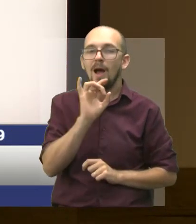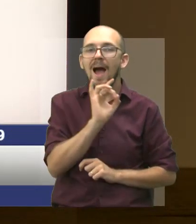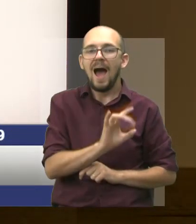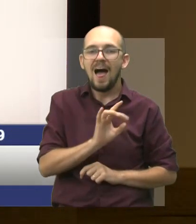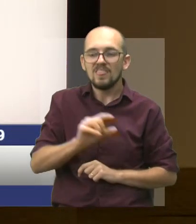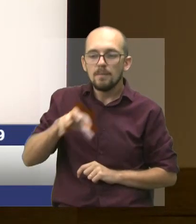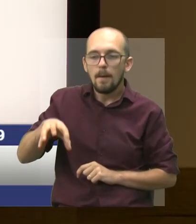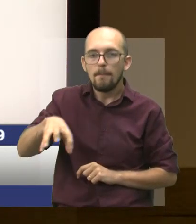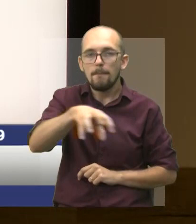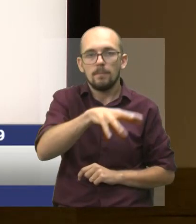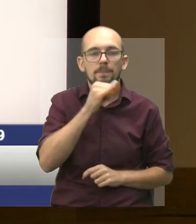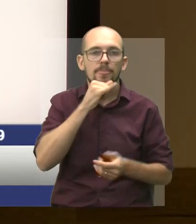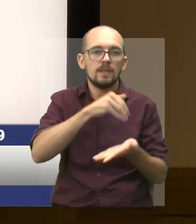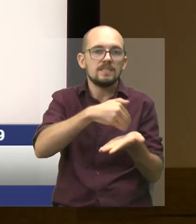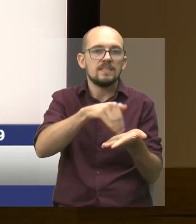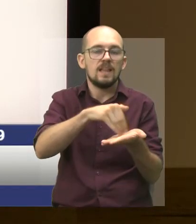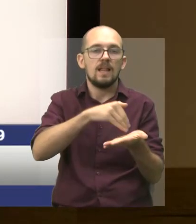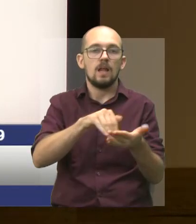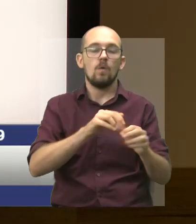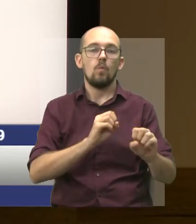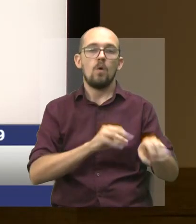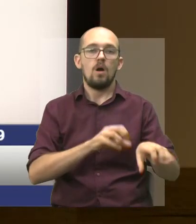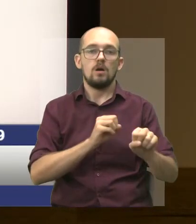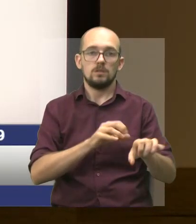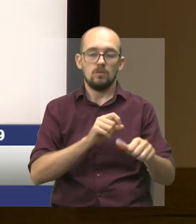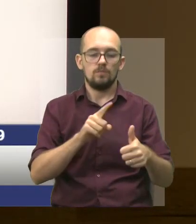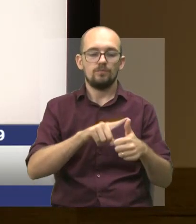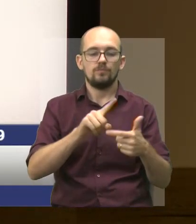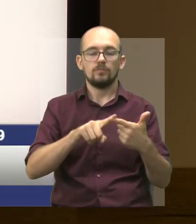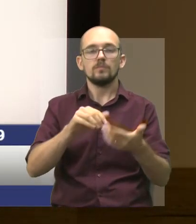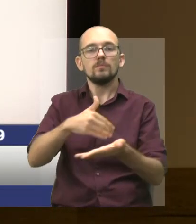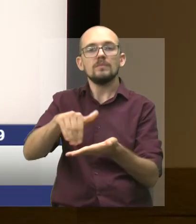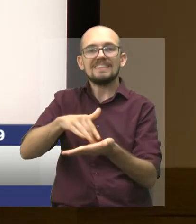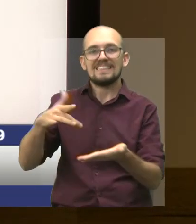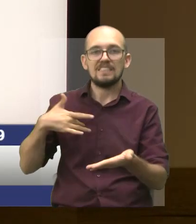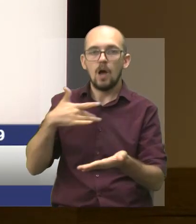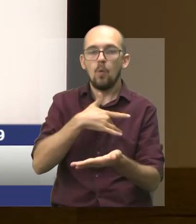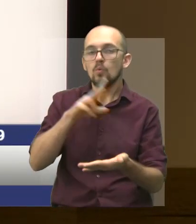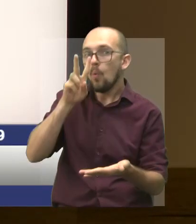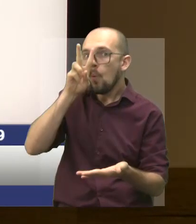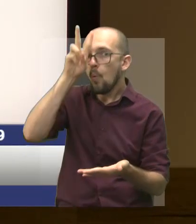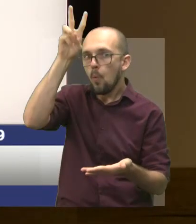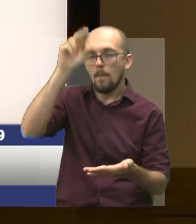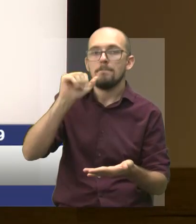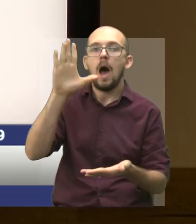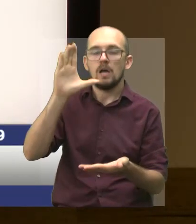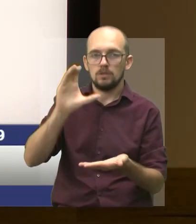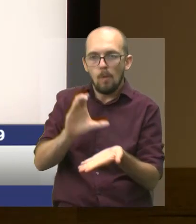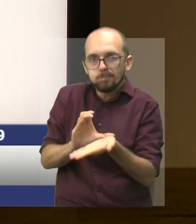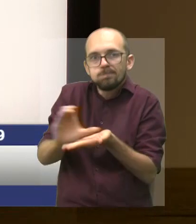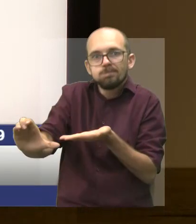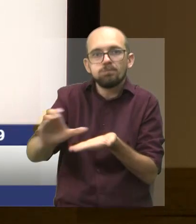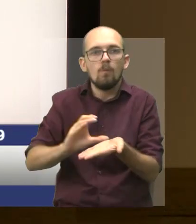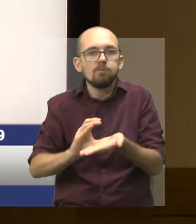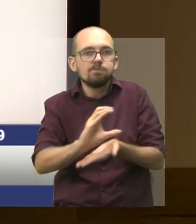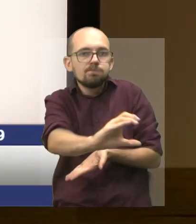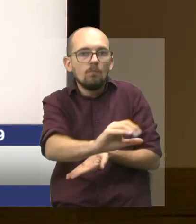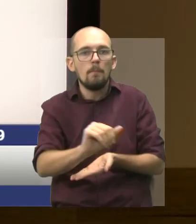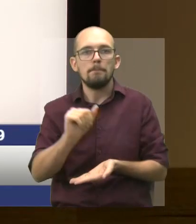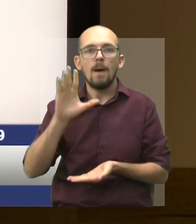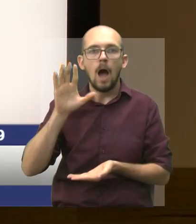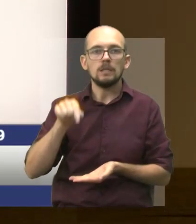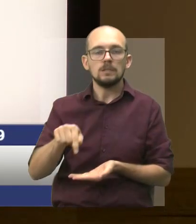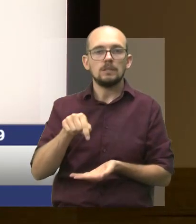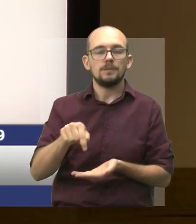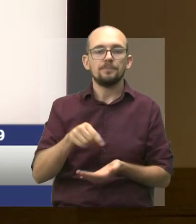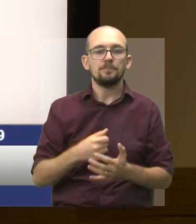que a Secretaria de Educação e a Secretaria de Saúde são as maiores despesas,